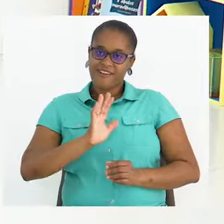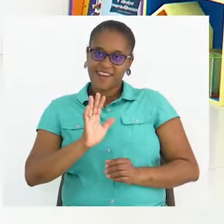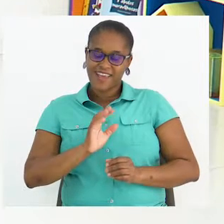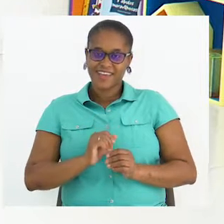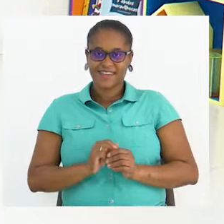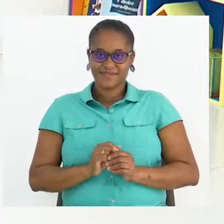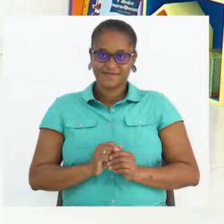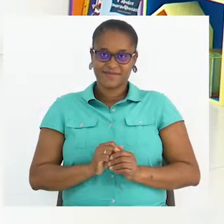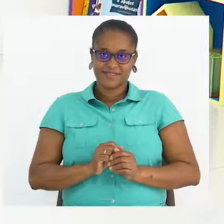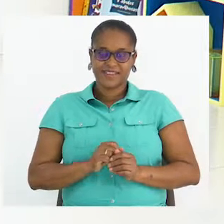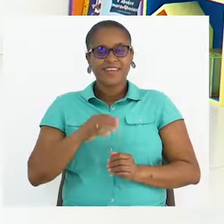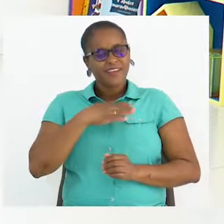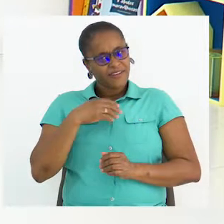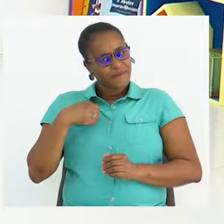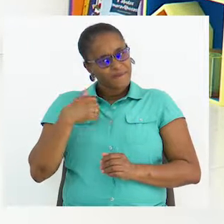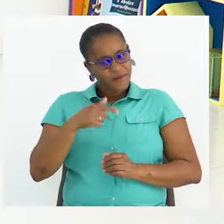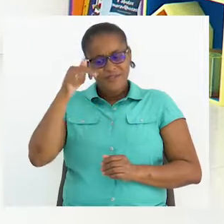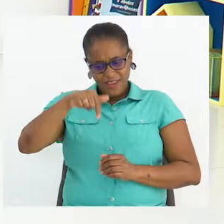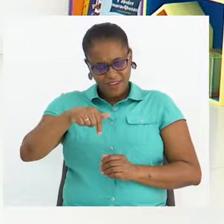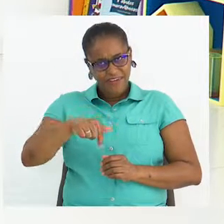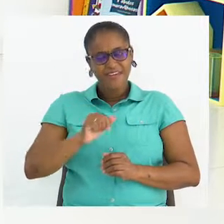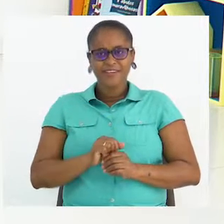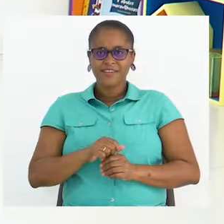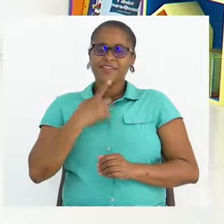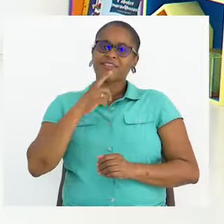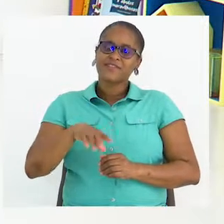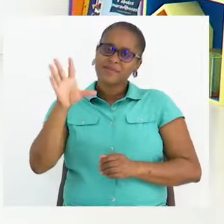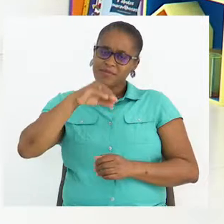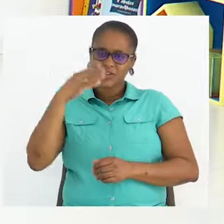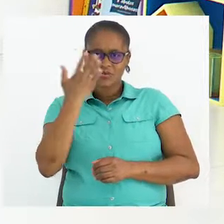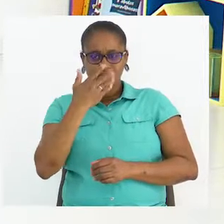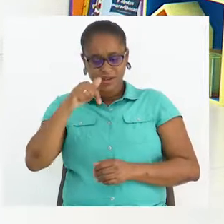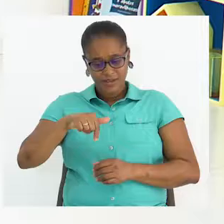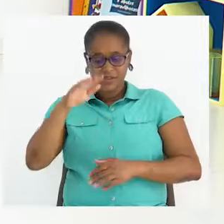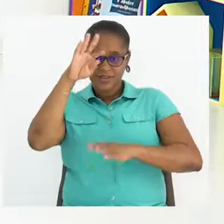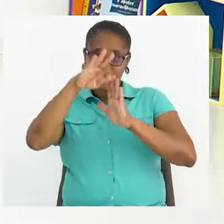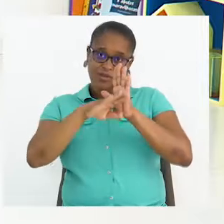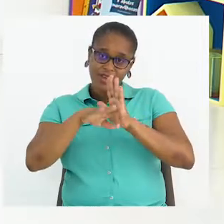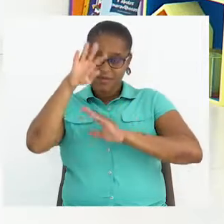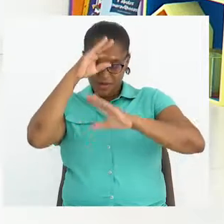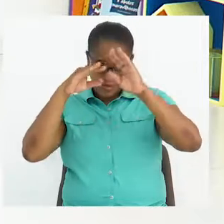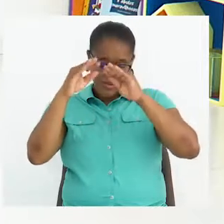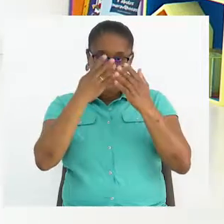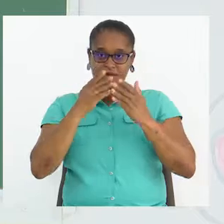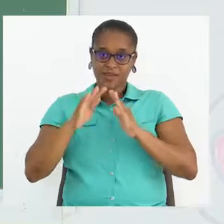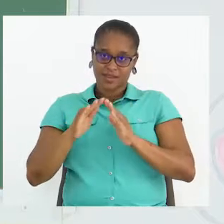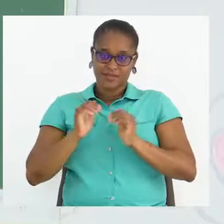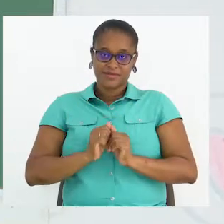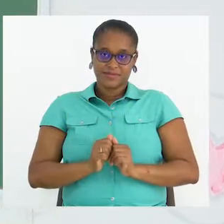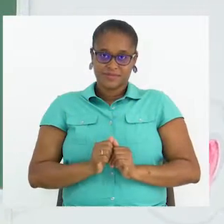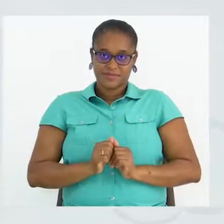Olá, que bom estar aqui de novo para mais uma aula aqui no programa Aprender e Estudar em